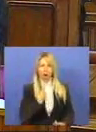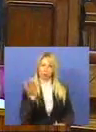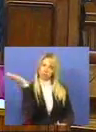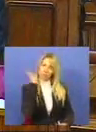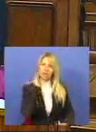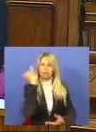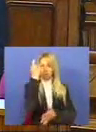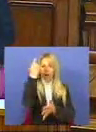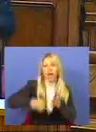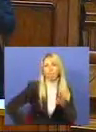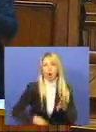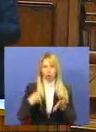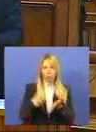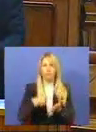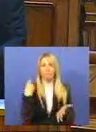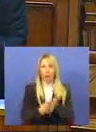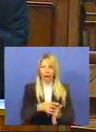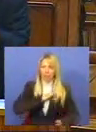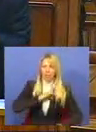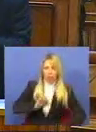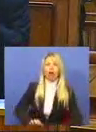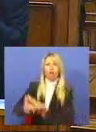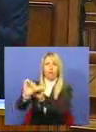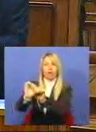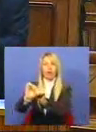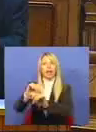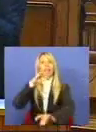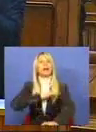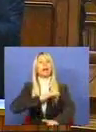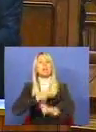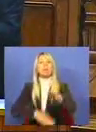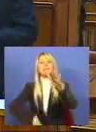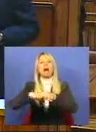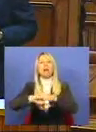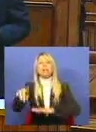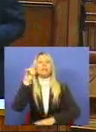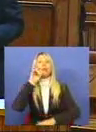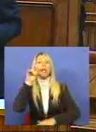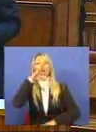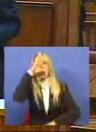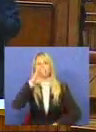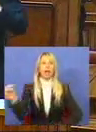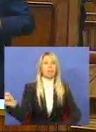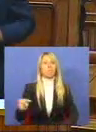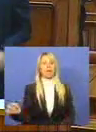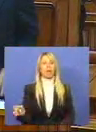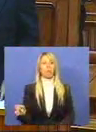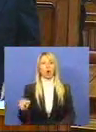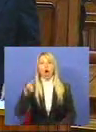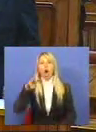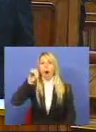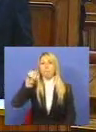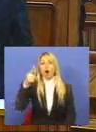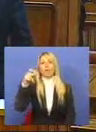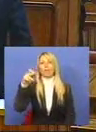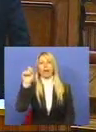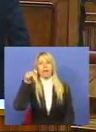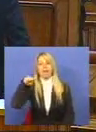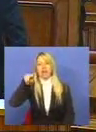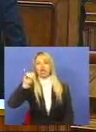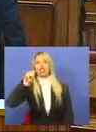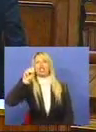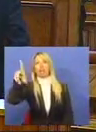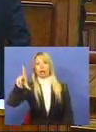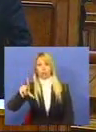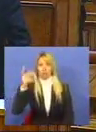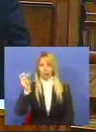a sua privatização. Rendimento máximo garantido, Estado mínimo. Mota-Engil, 27 anos